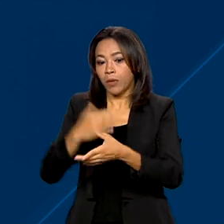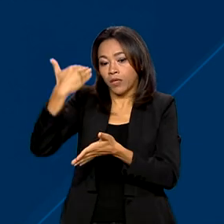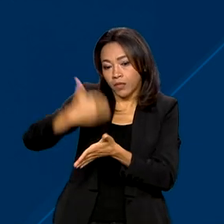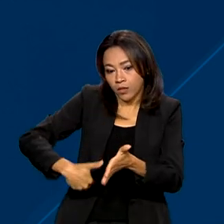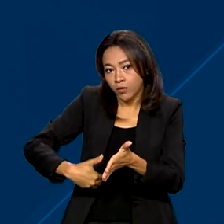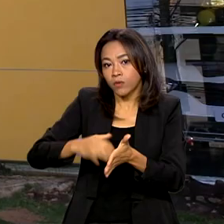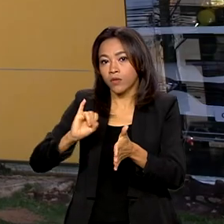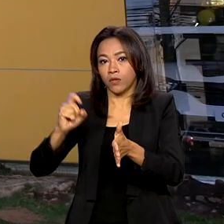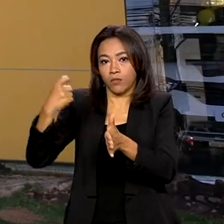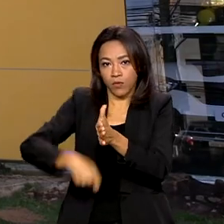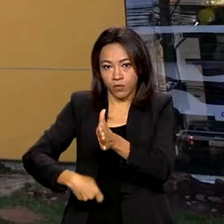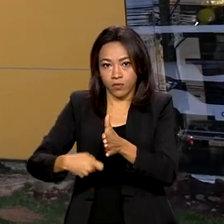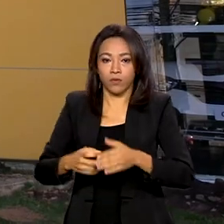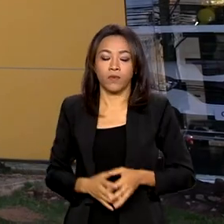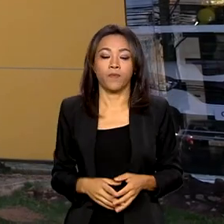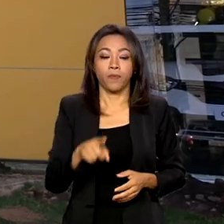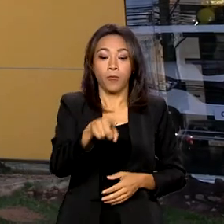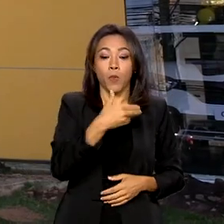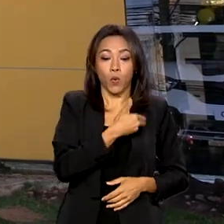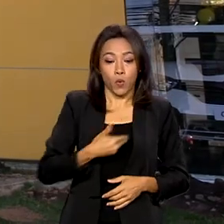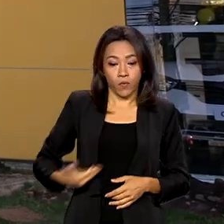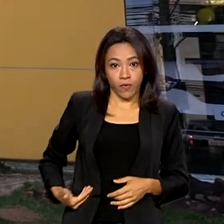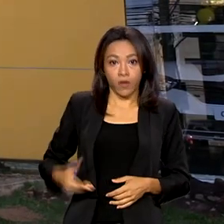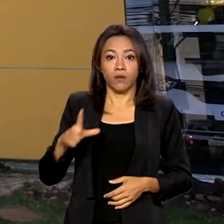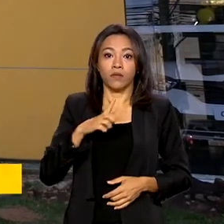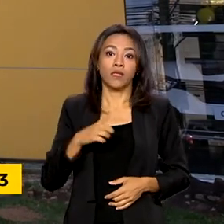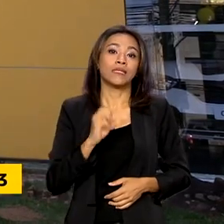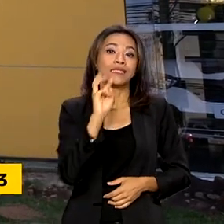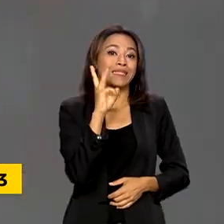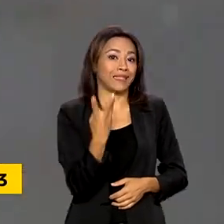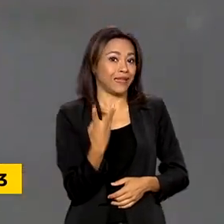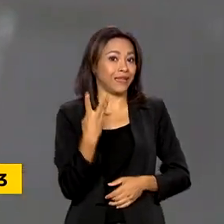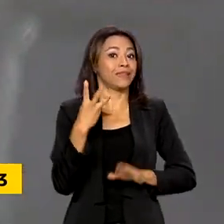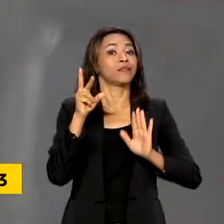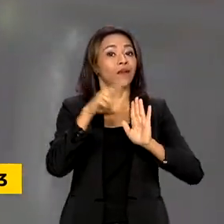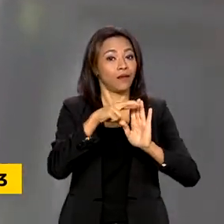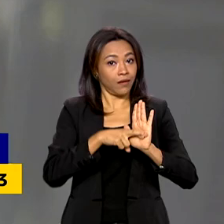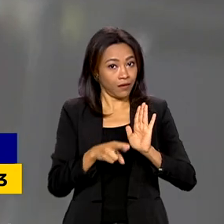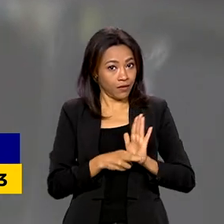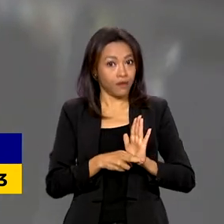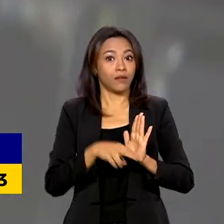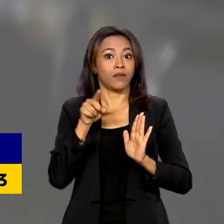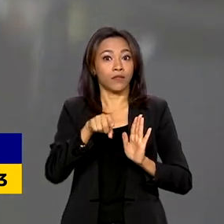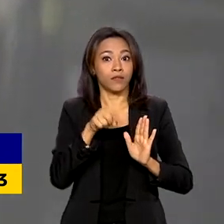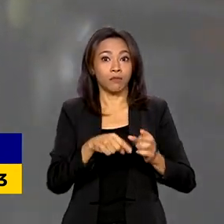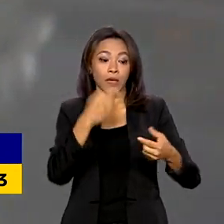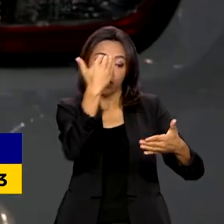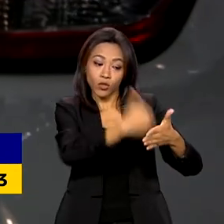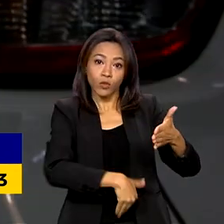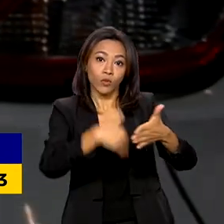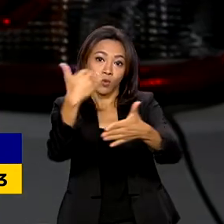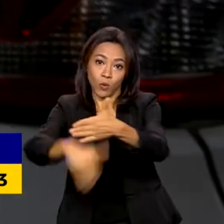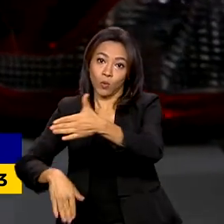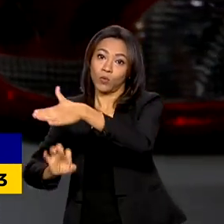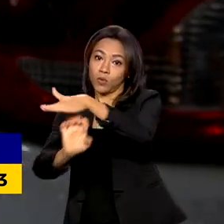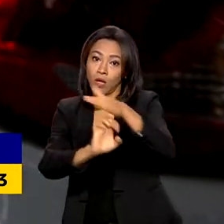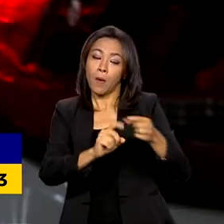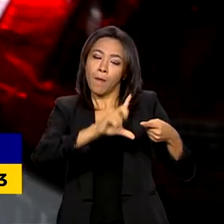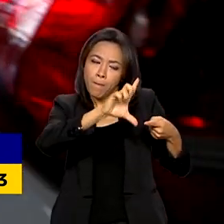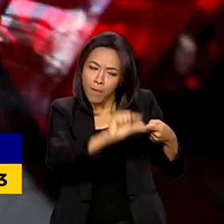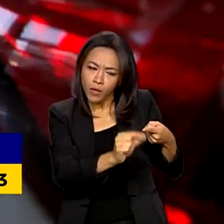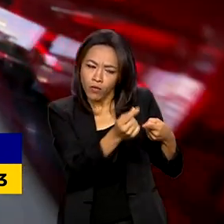abatimento tributário. O governo estabeleceu 3 critérios para a definição das faixas de desconto: menor